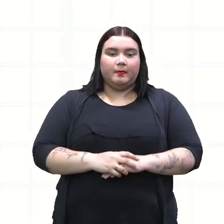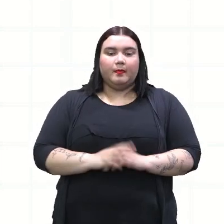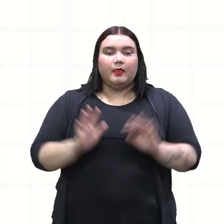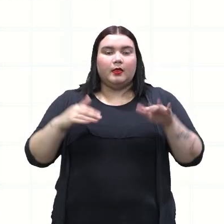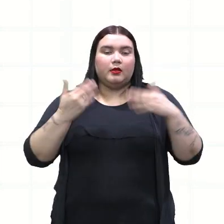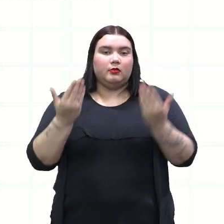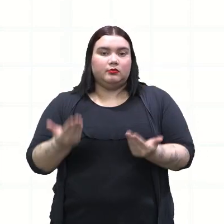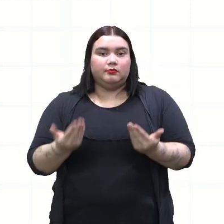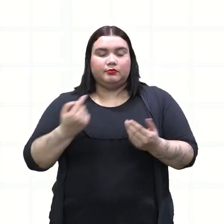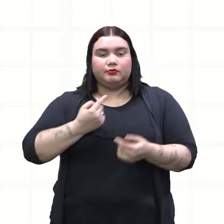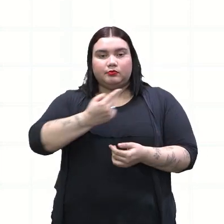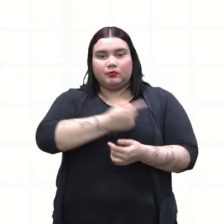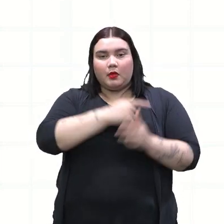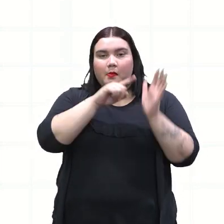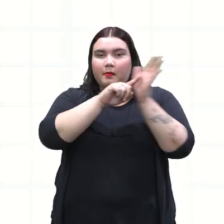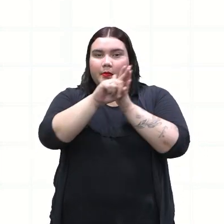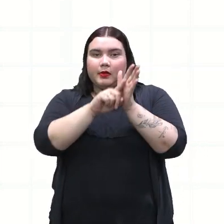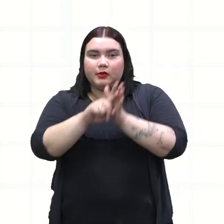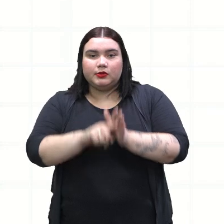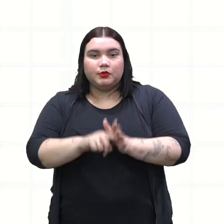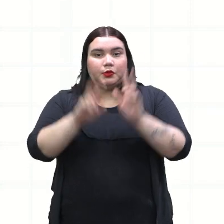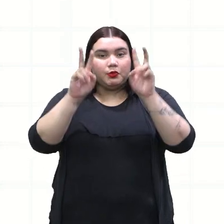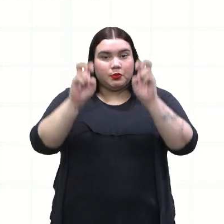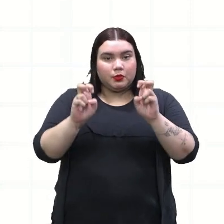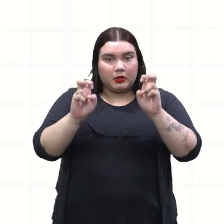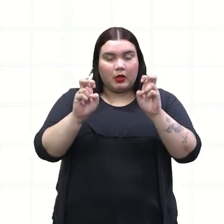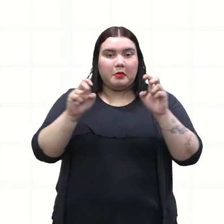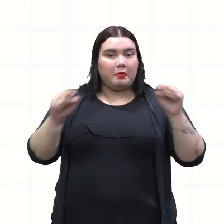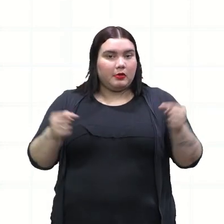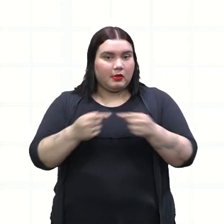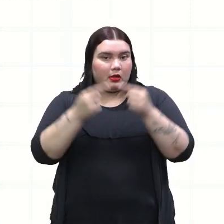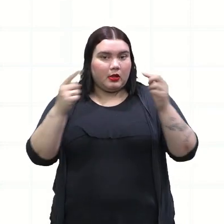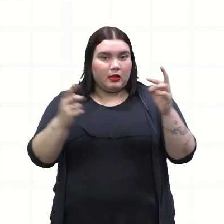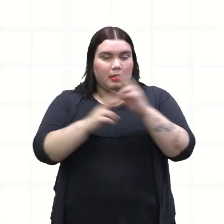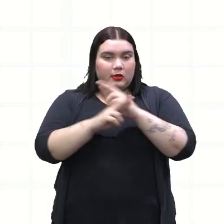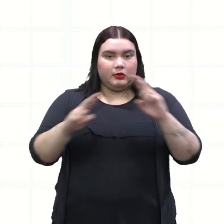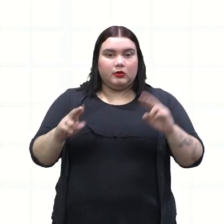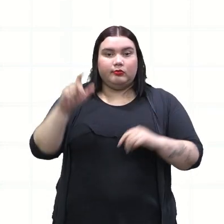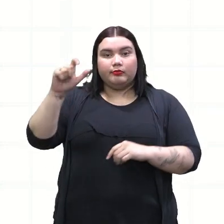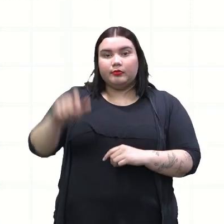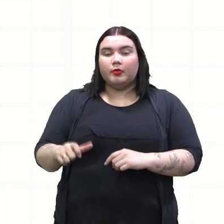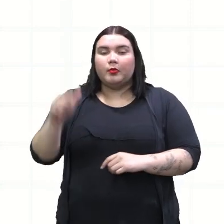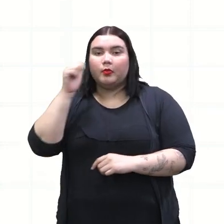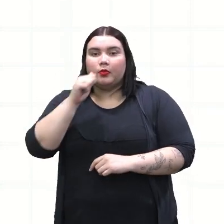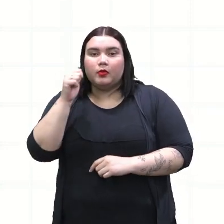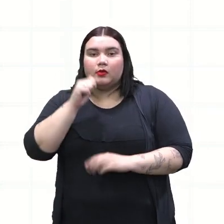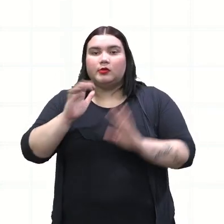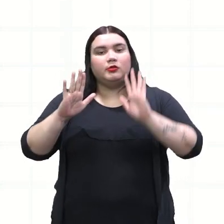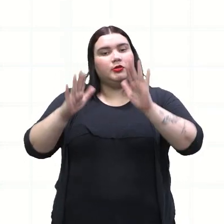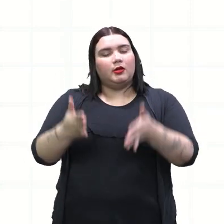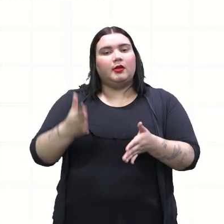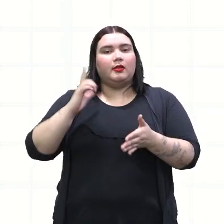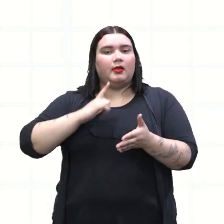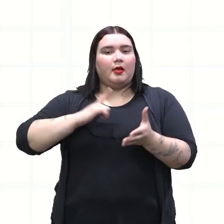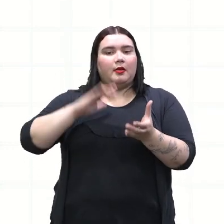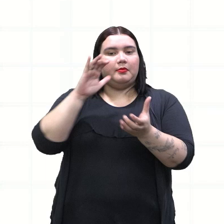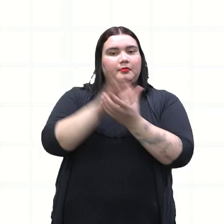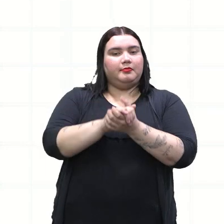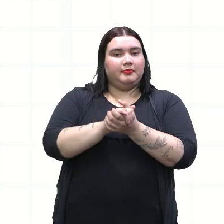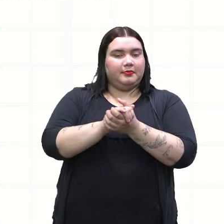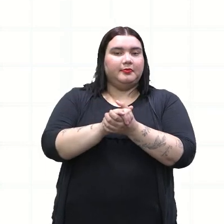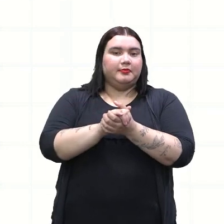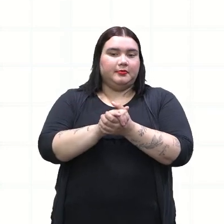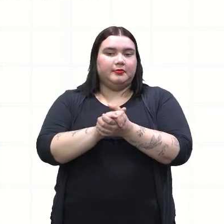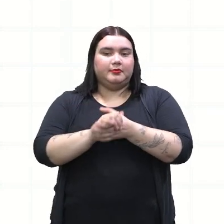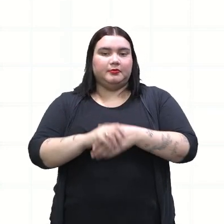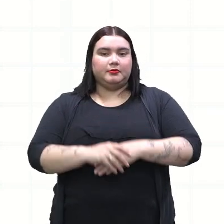verdade, quando a gente fez a pesquisa sobre esse assunto, né, essa mulher, ela já tinha se casado, certo?